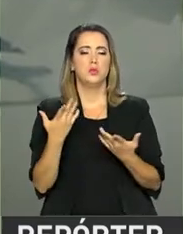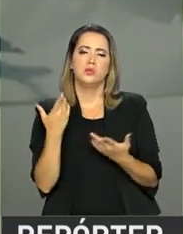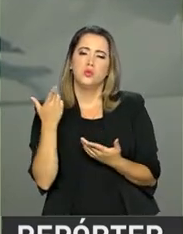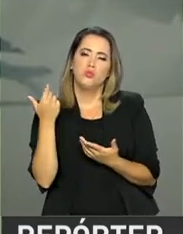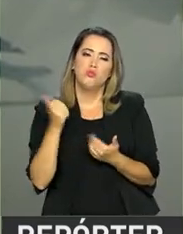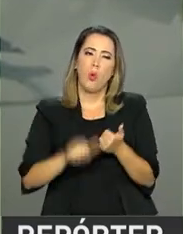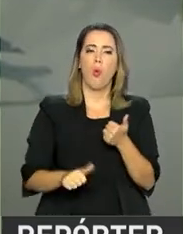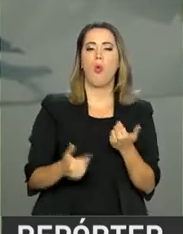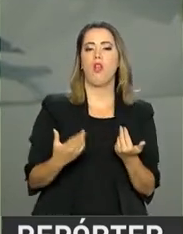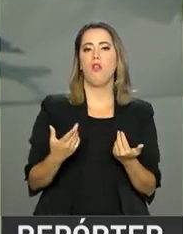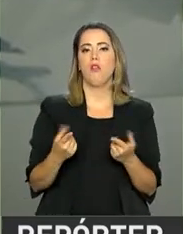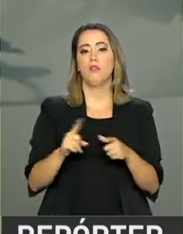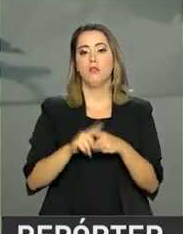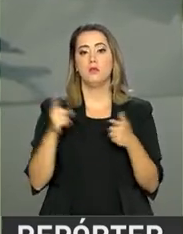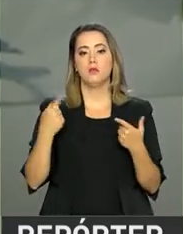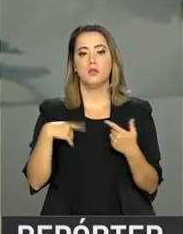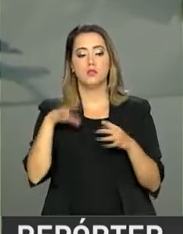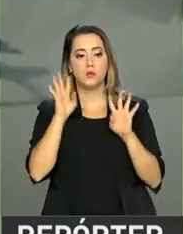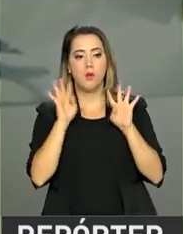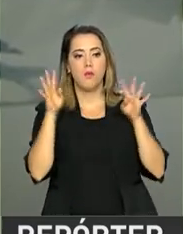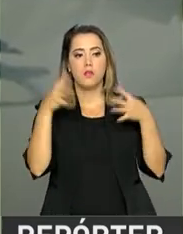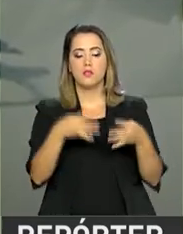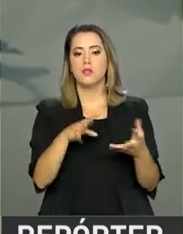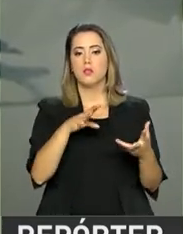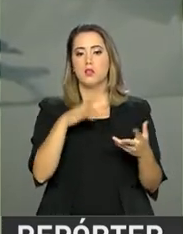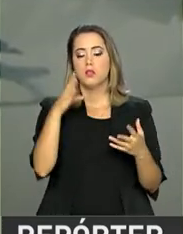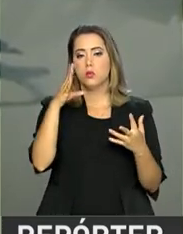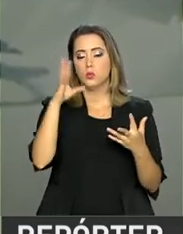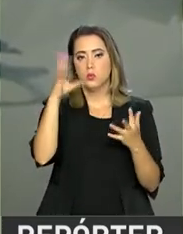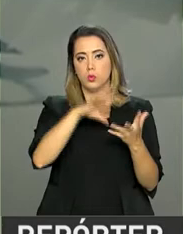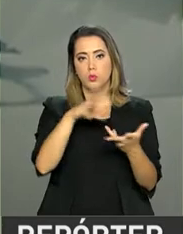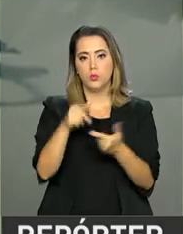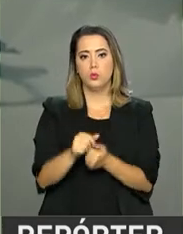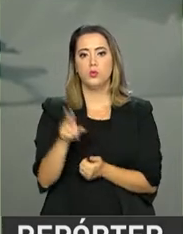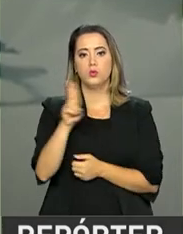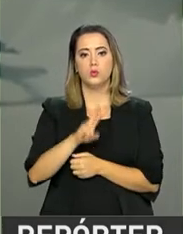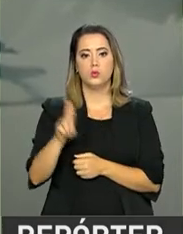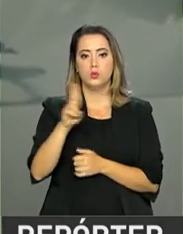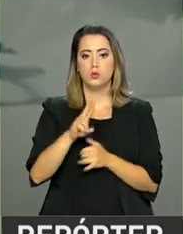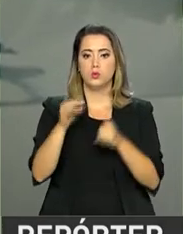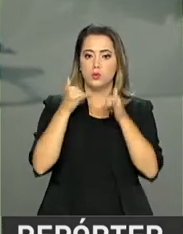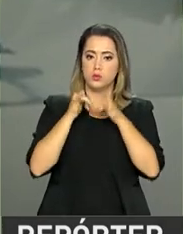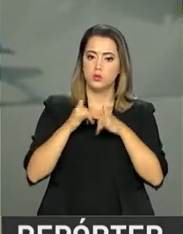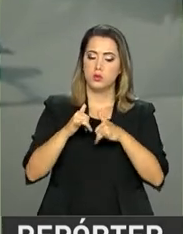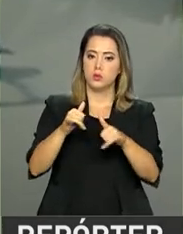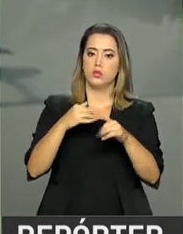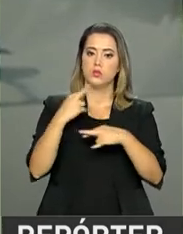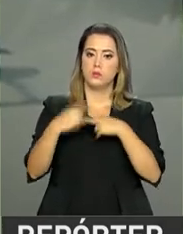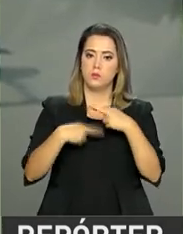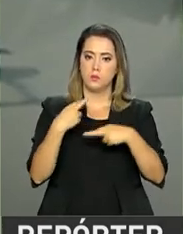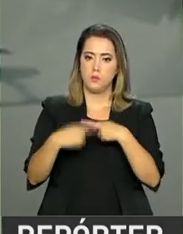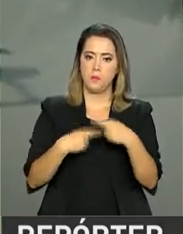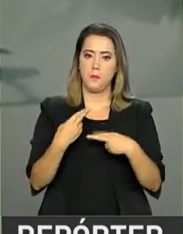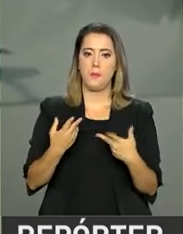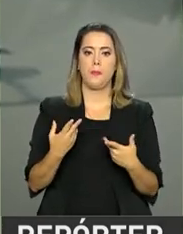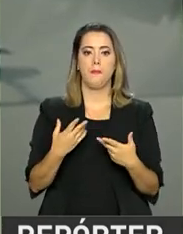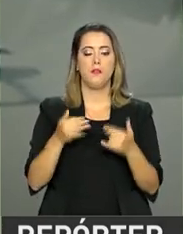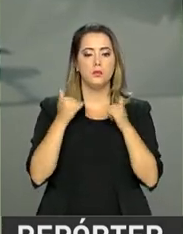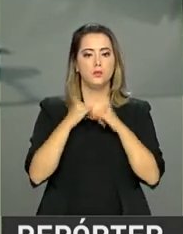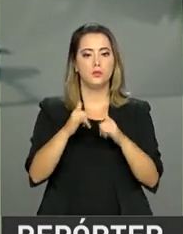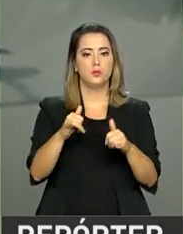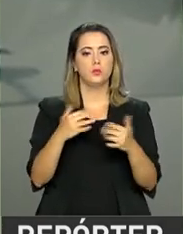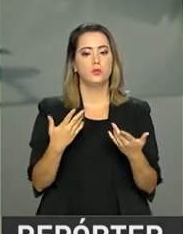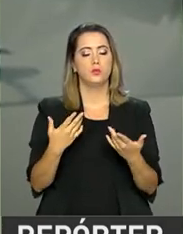e é também uma visão global de digamos assim de uso de energias alternativas de energias renováveis